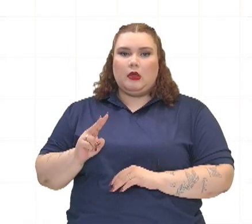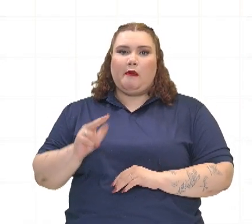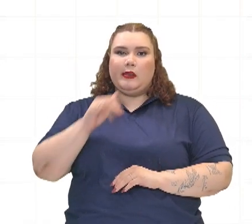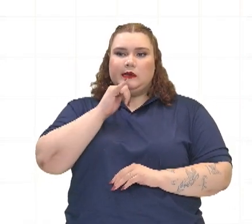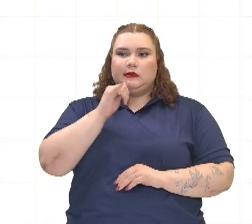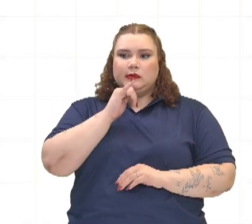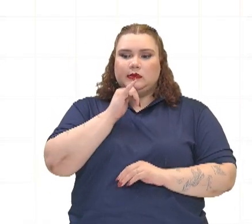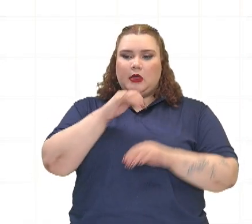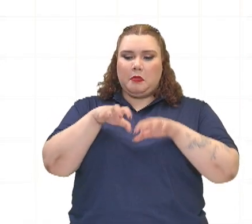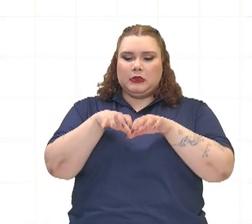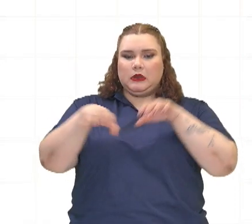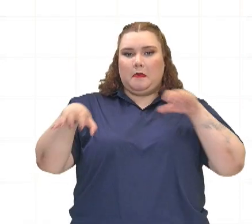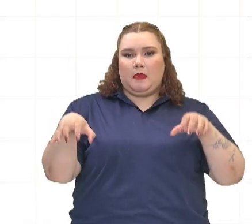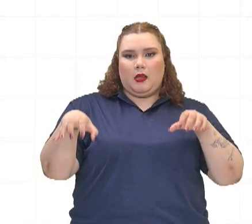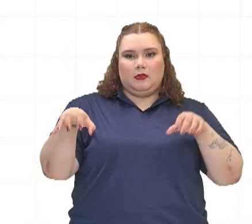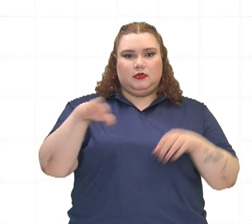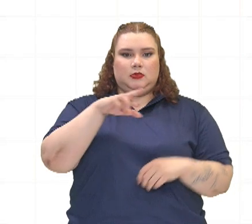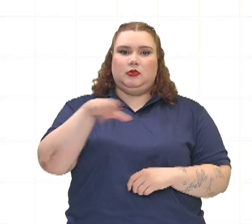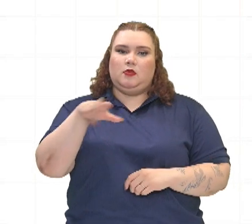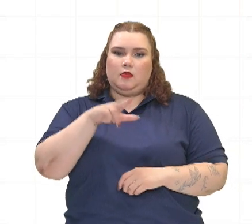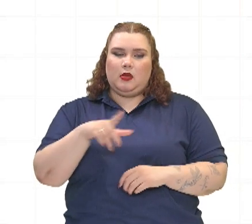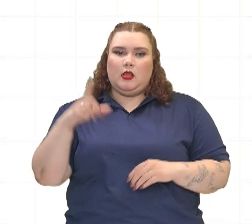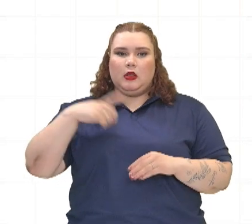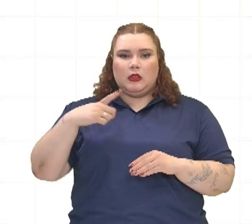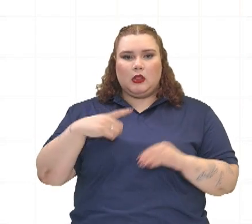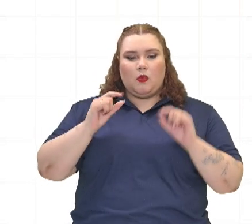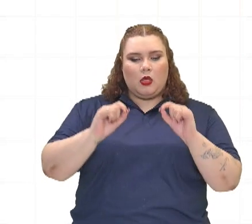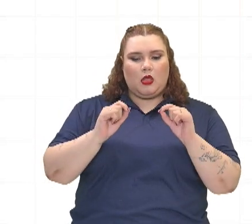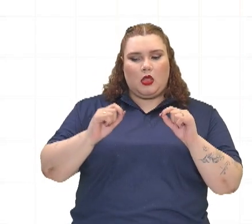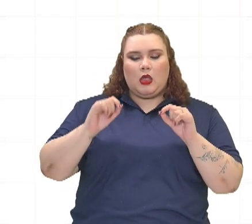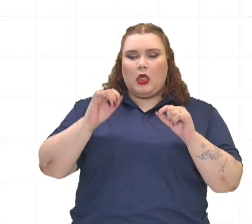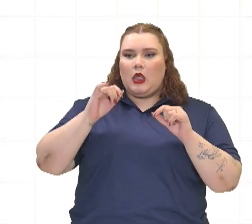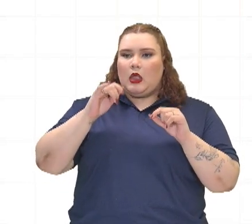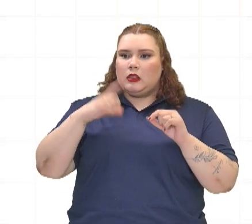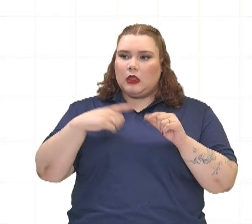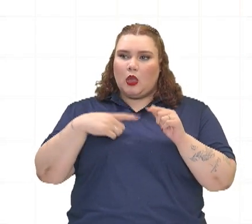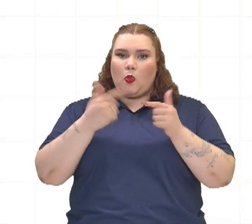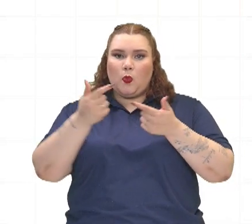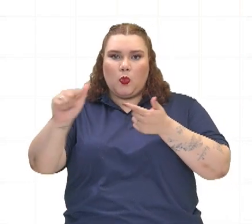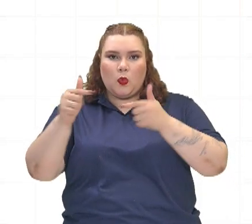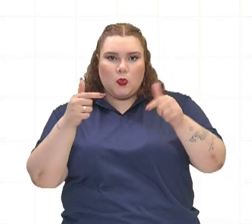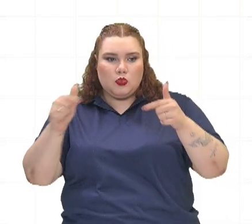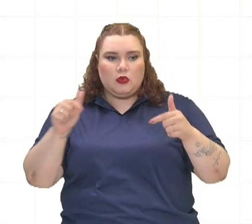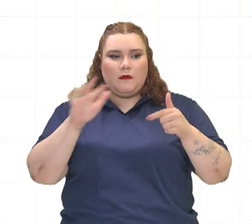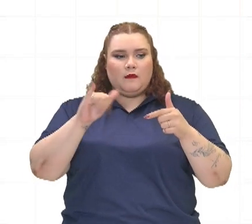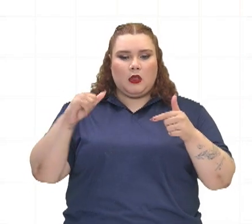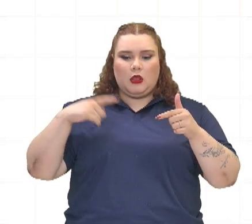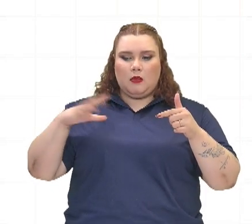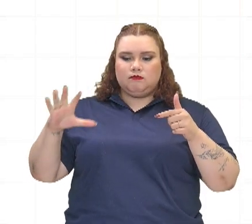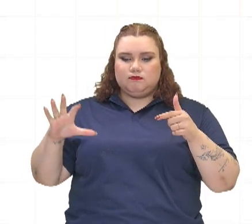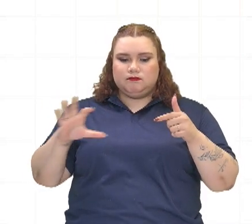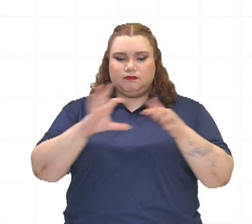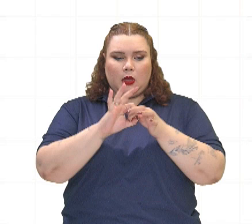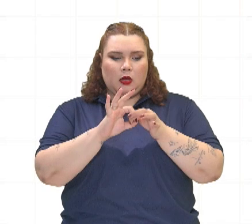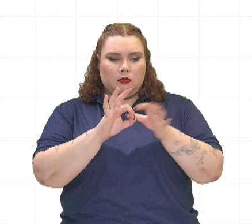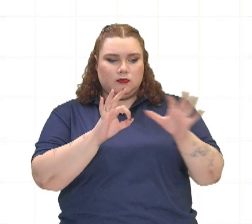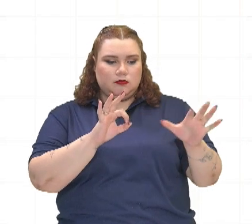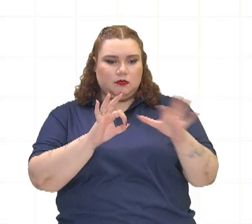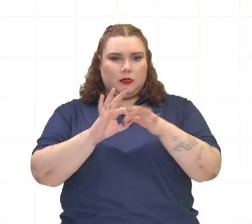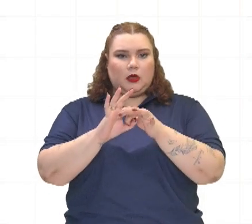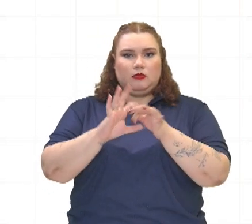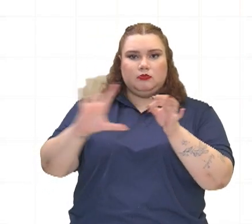isolado. É como uma peça que vai se encaixando de um quebra-cabeça maior. todas as áreas do